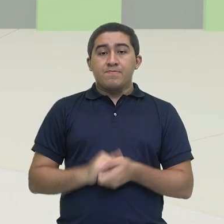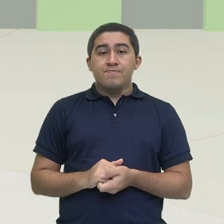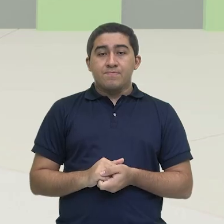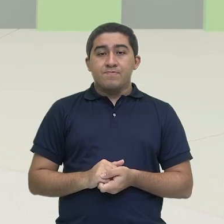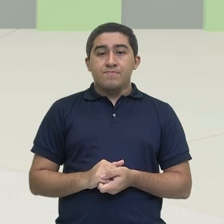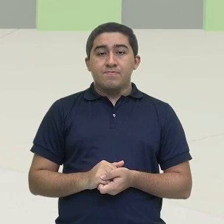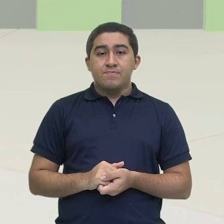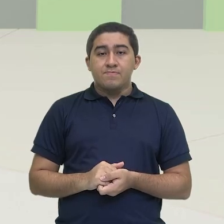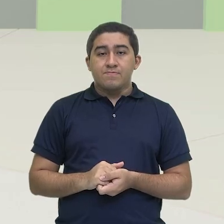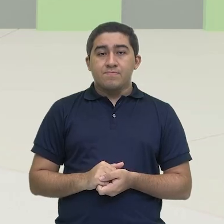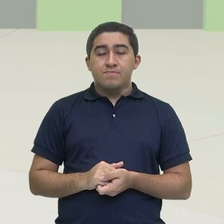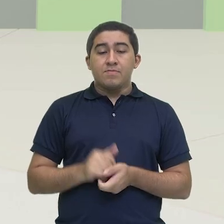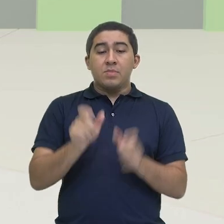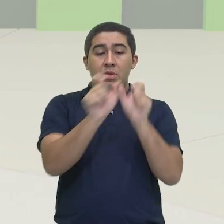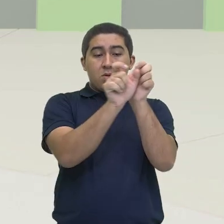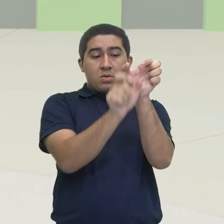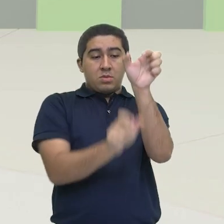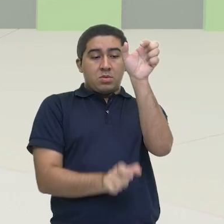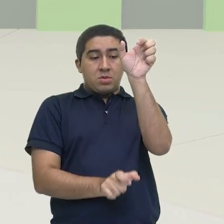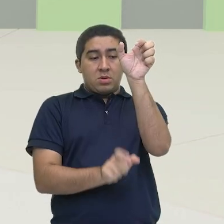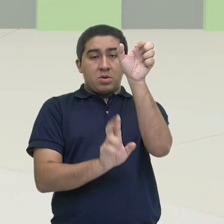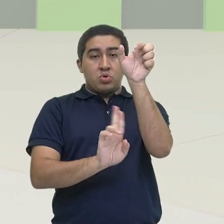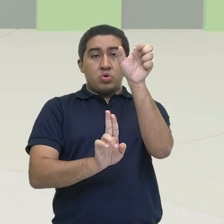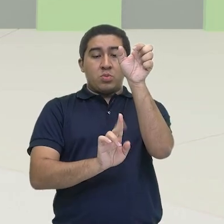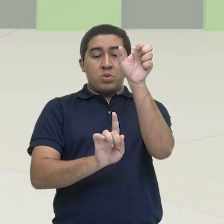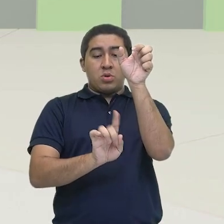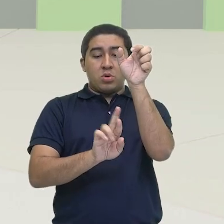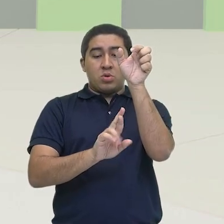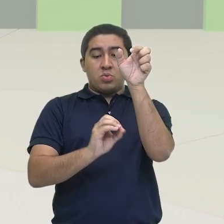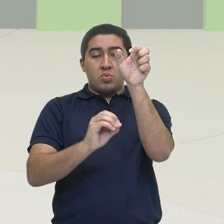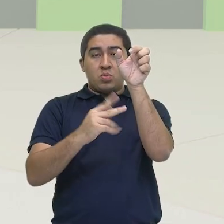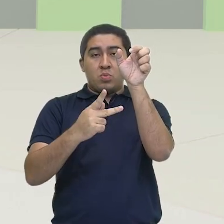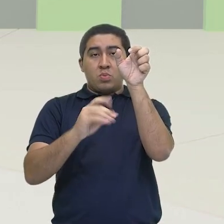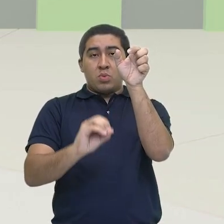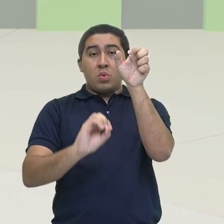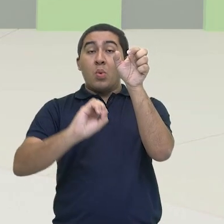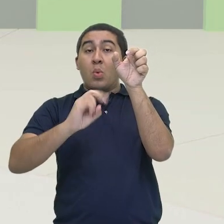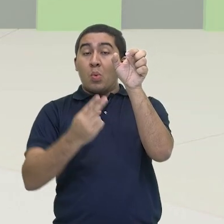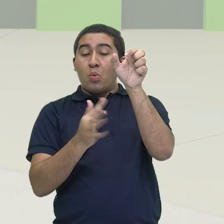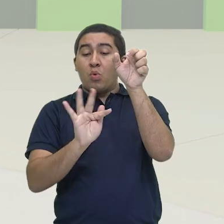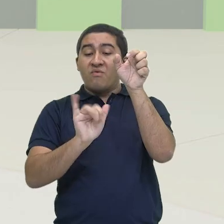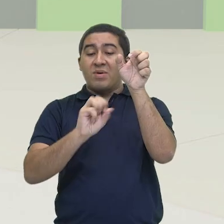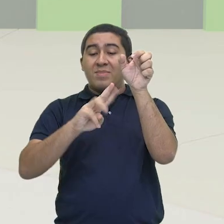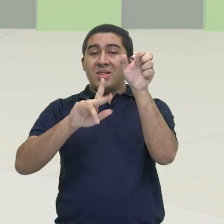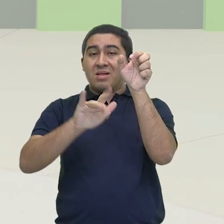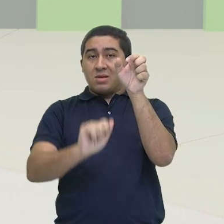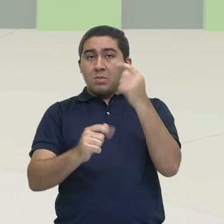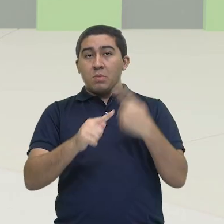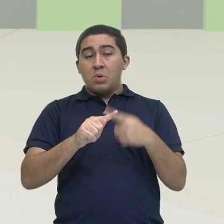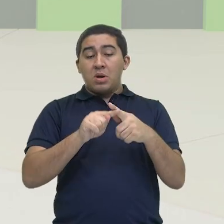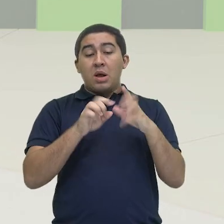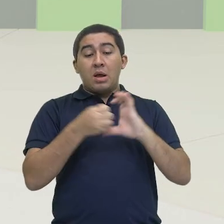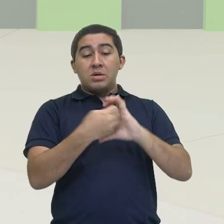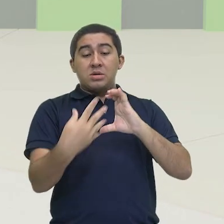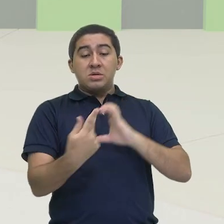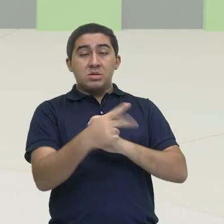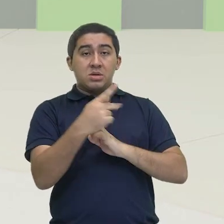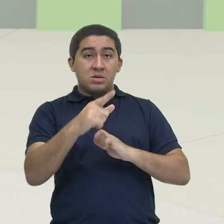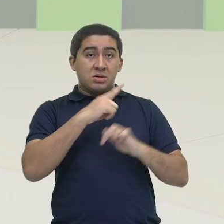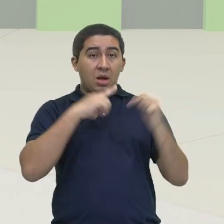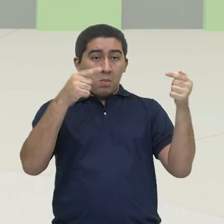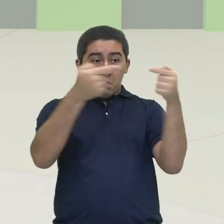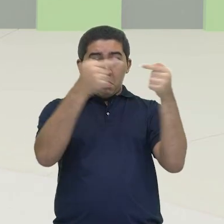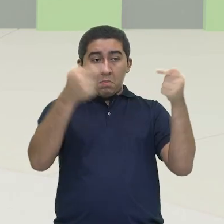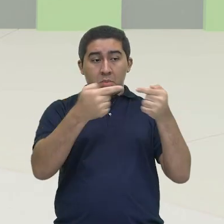Aqui nas colunas são os grupos, ou também chamadas de famílias, por causa das características que esses elementos têm, né?